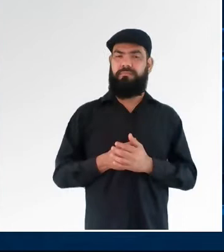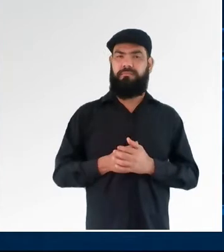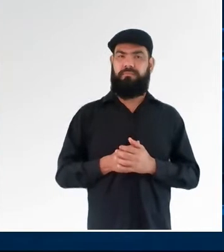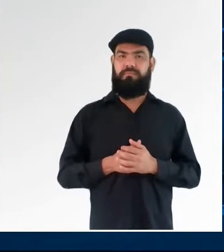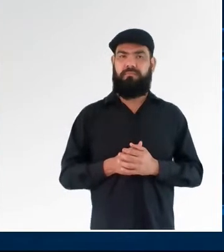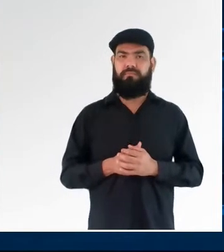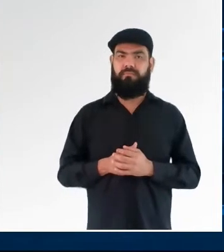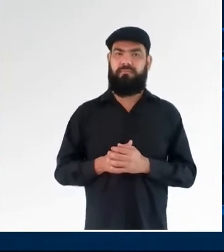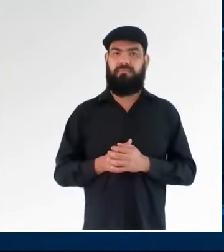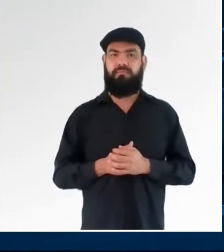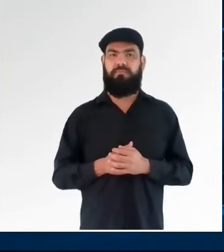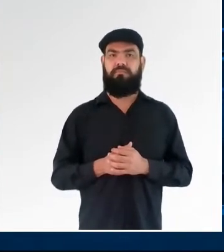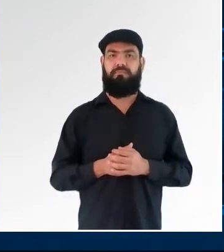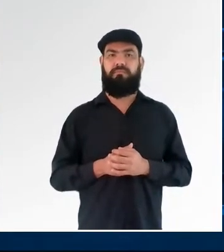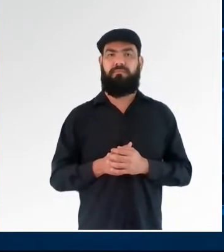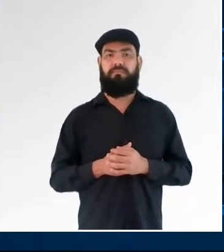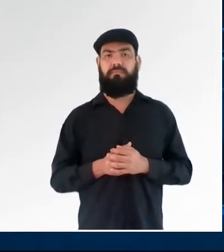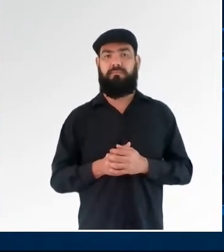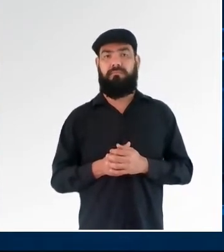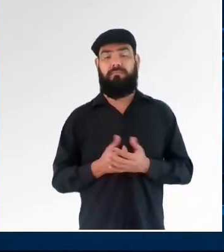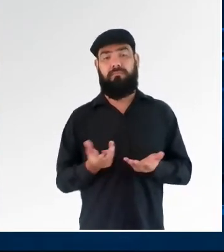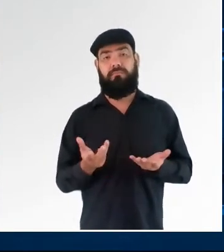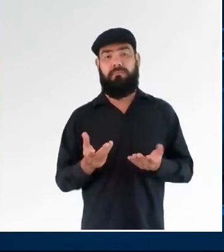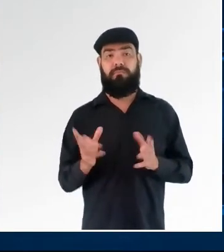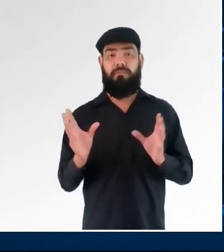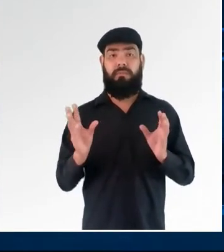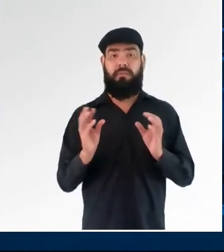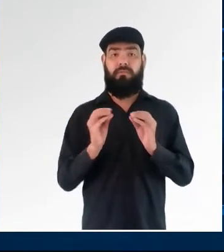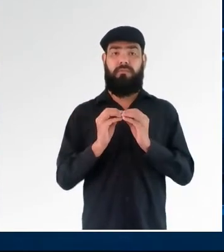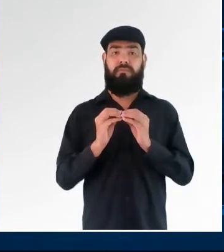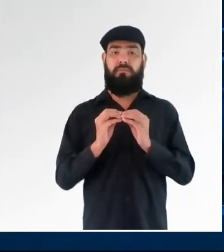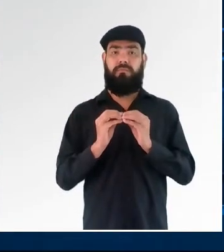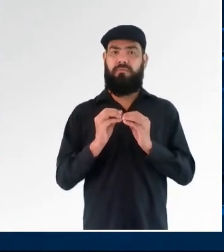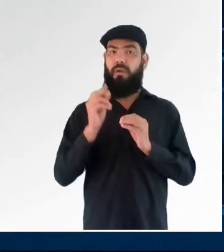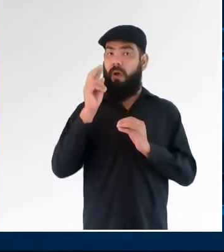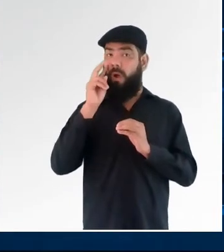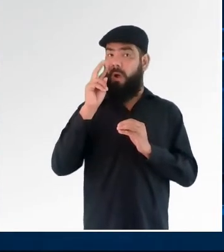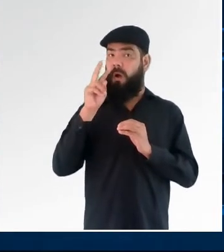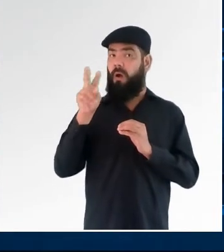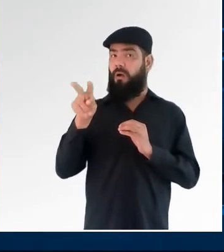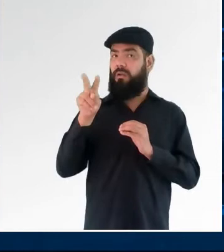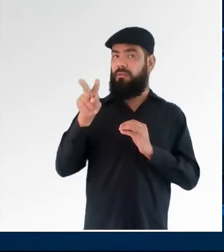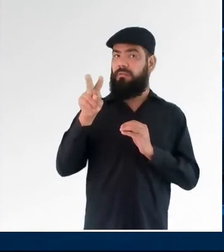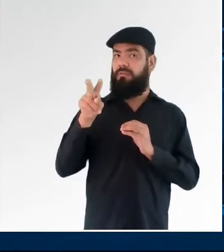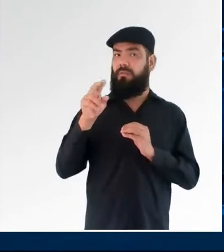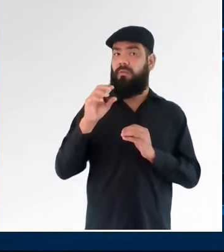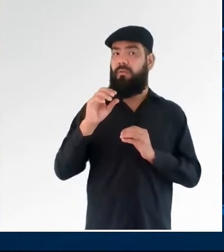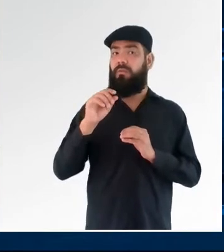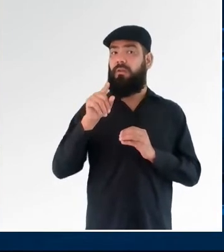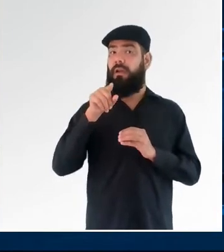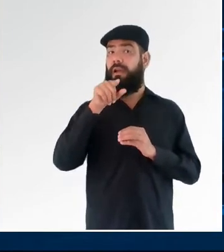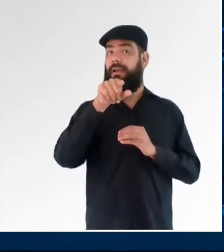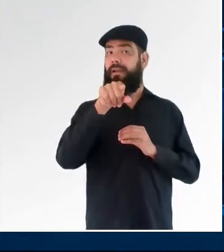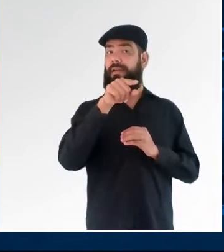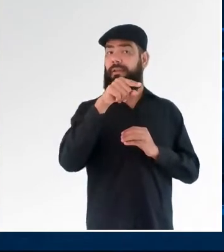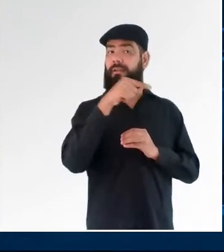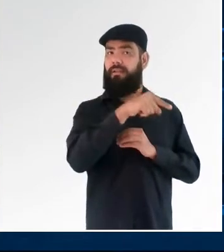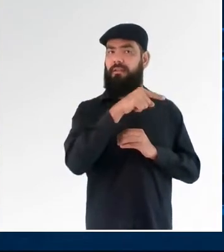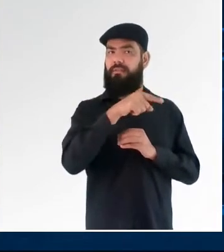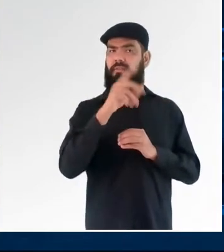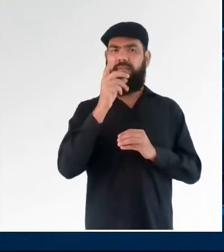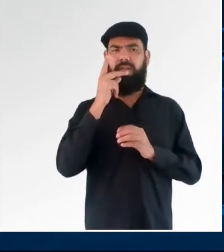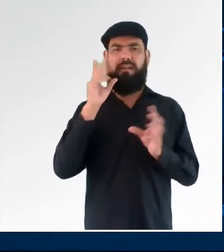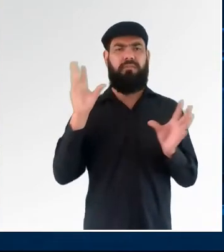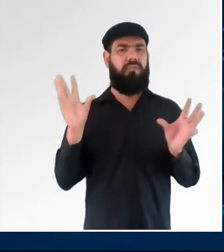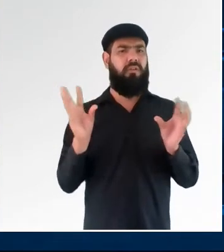Então, vamos lá. Temos aqui o resumo. Notem aí, olha, que o autor desse resumo, ele vai pegar apenas as principais